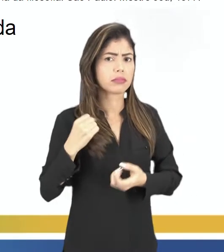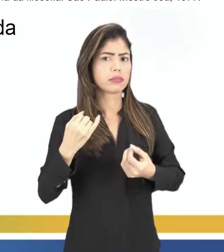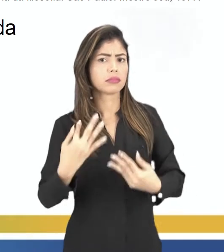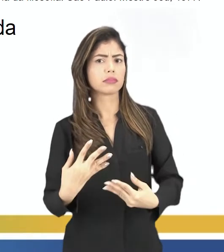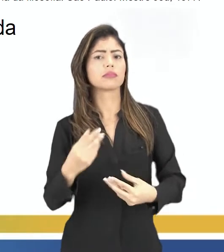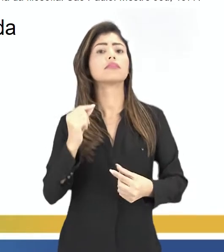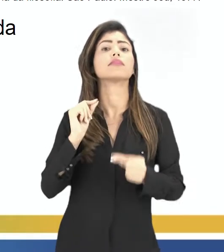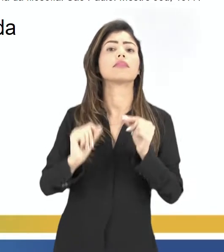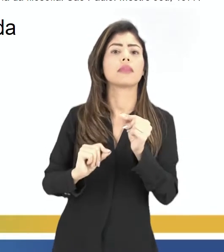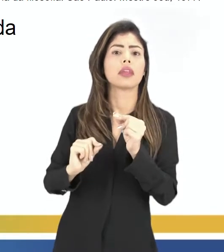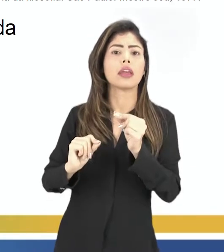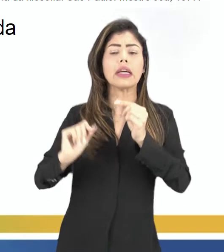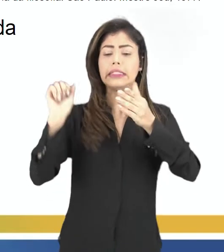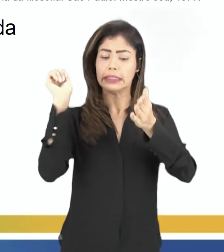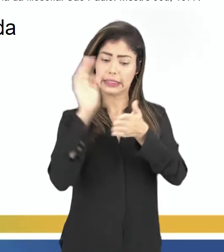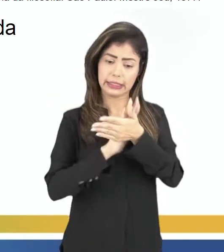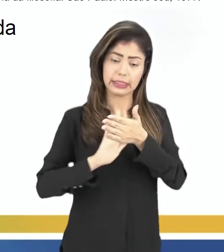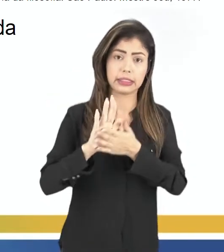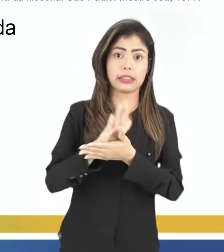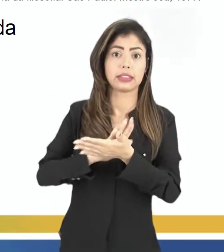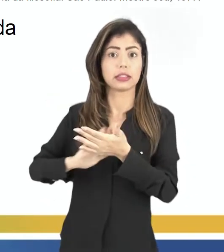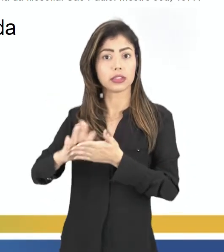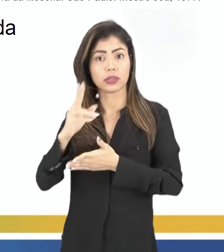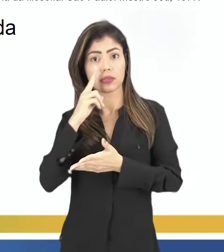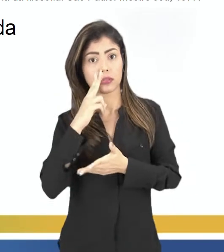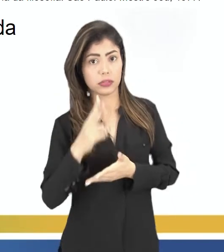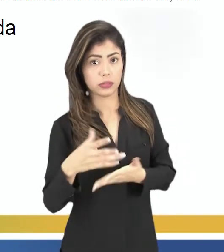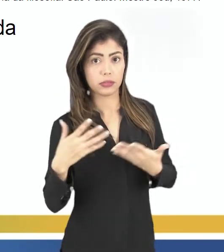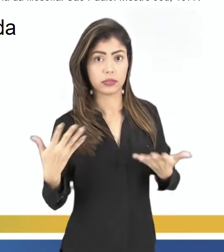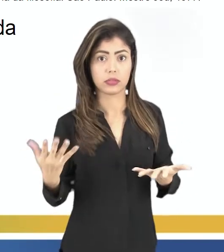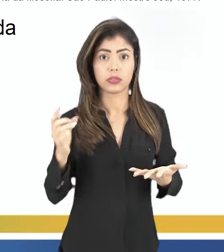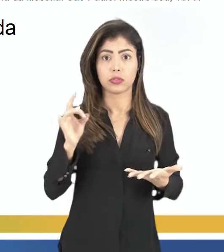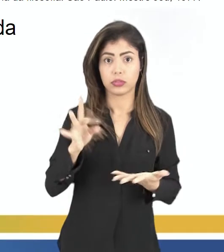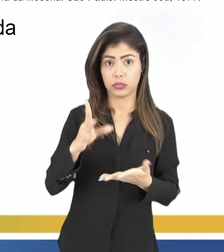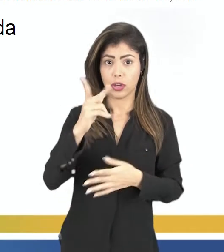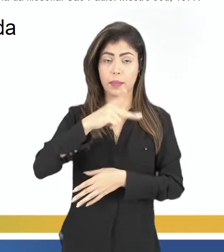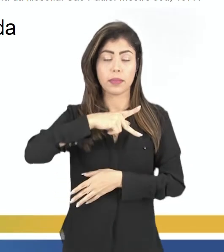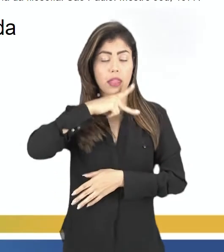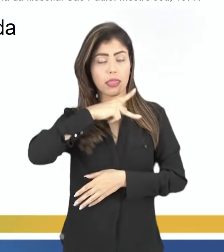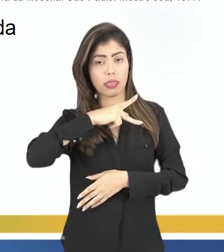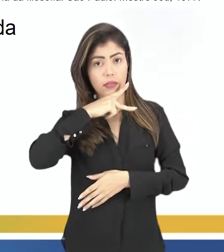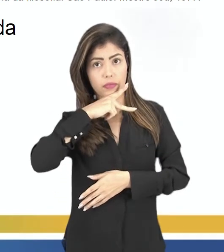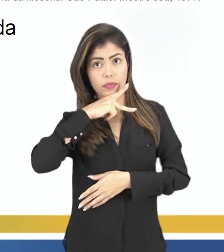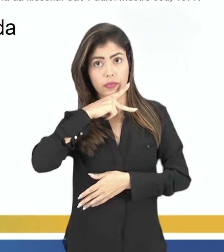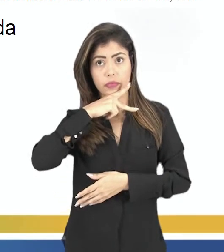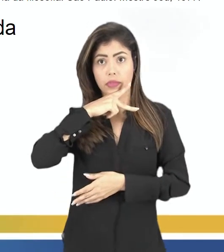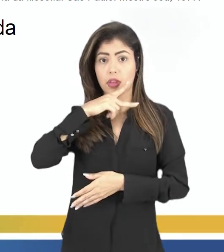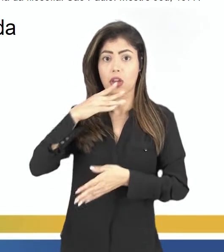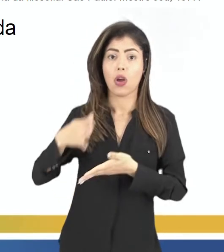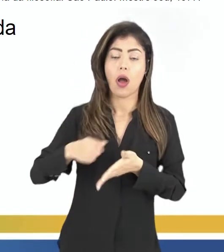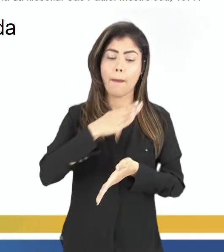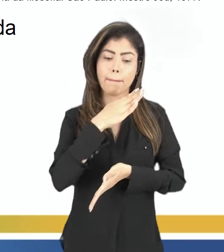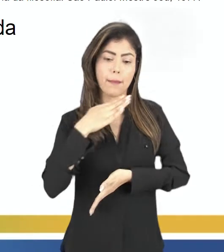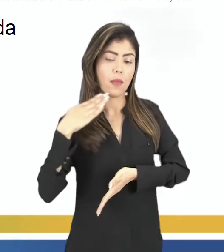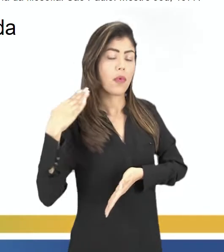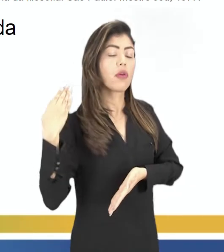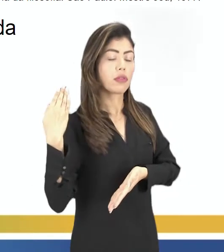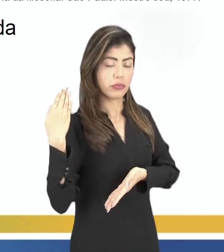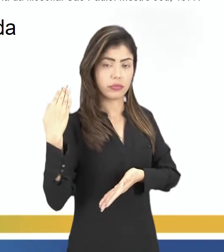foi aquele cara que nada escreveu, tudo o que sabemos sobre ele foi Platão. Ele foi condenado à